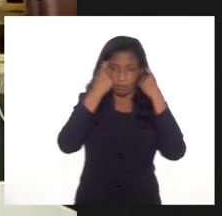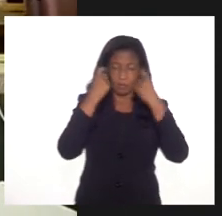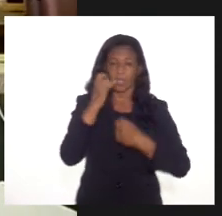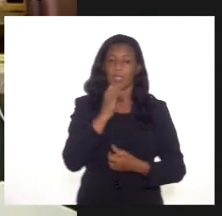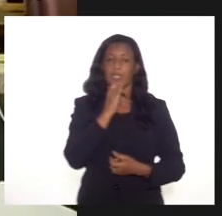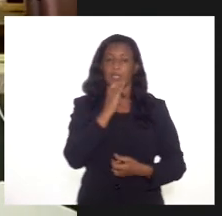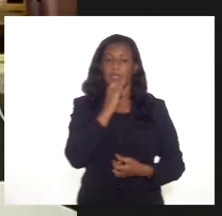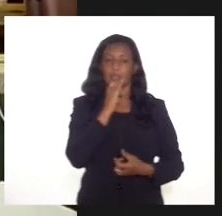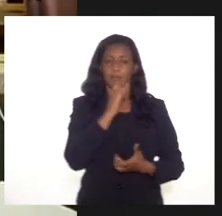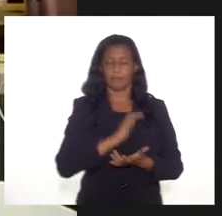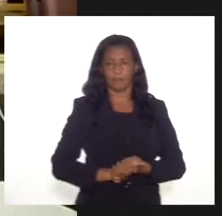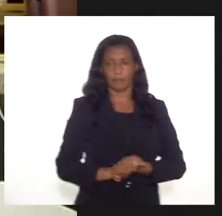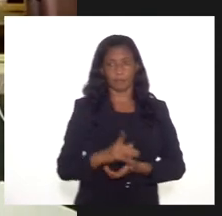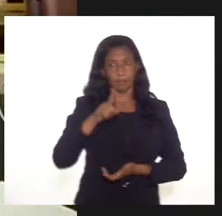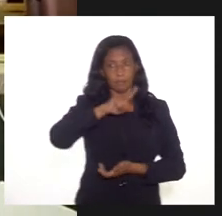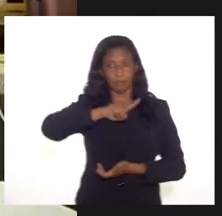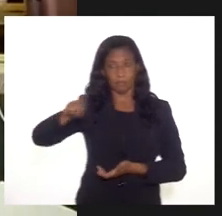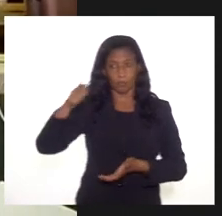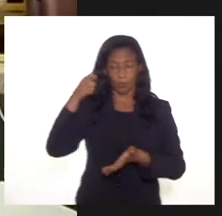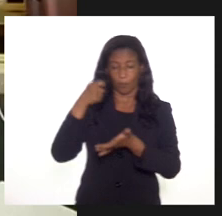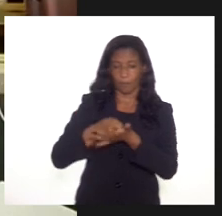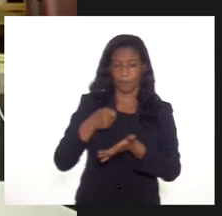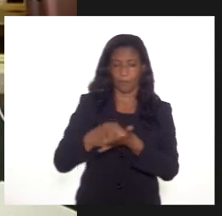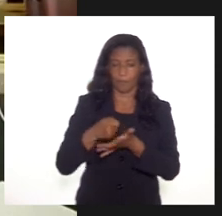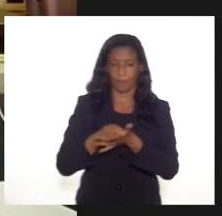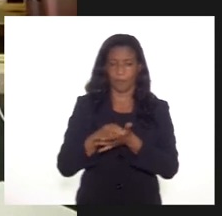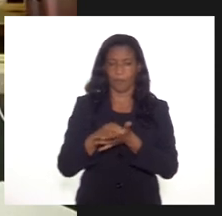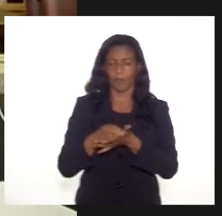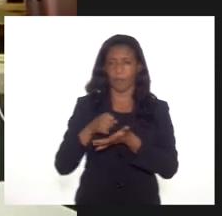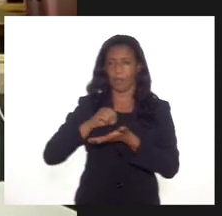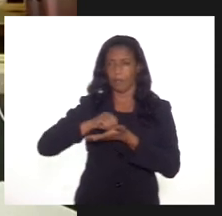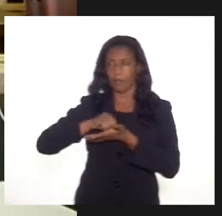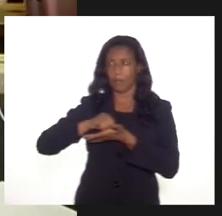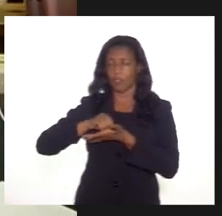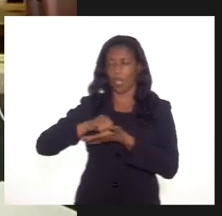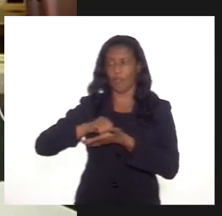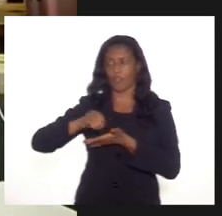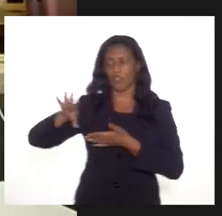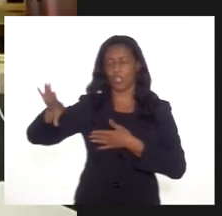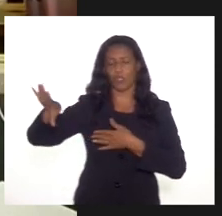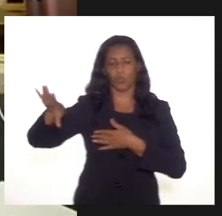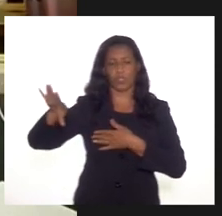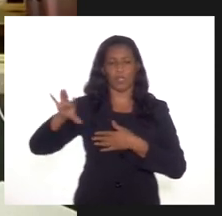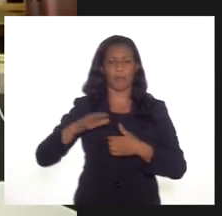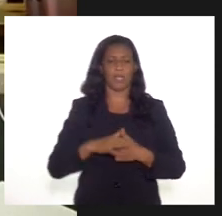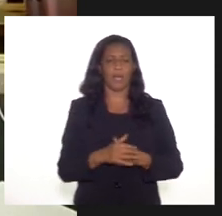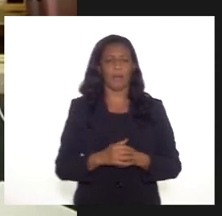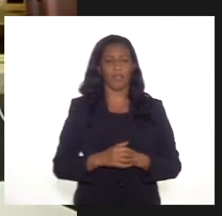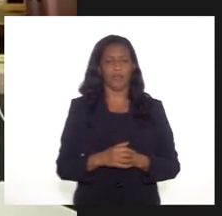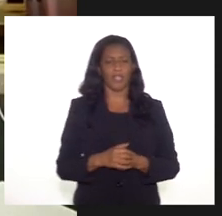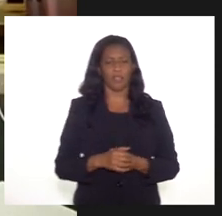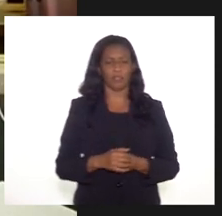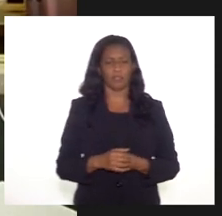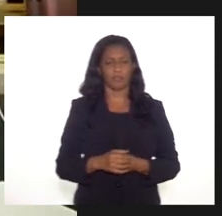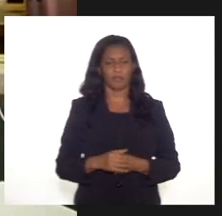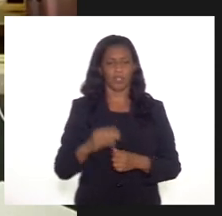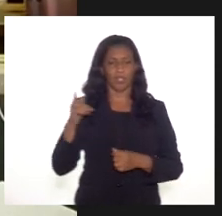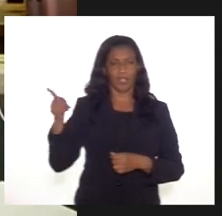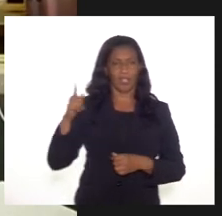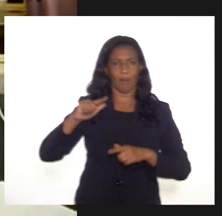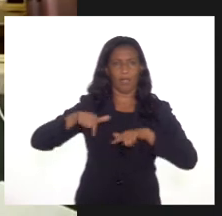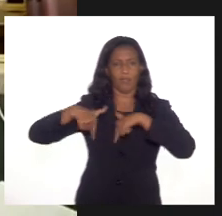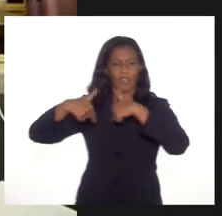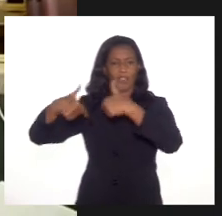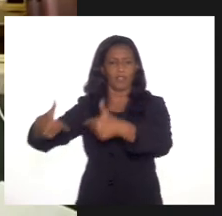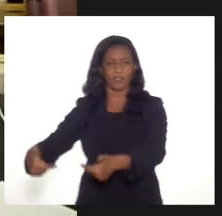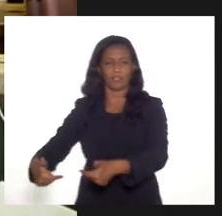por exemplo, com a não obrigatoriedade do envio alérgico e TCE do boletim de execução do